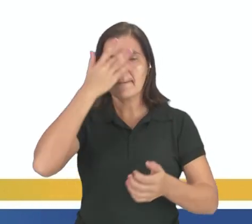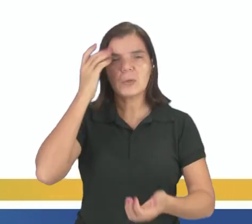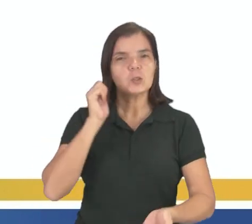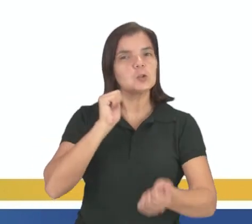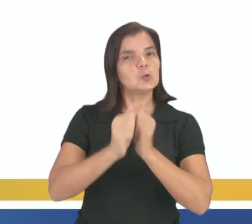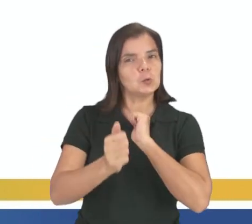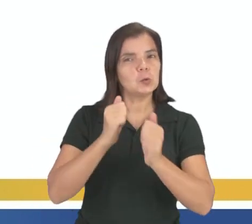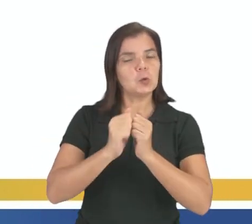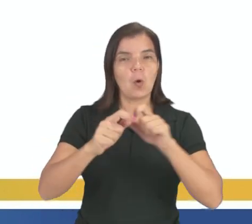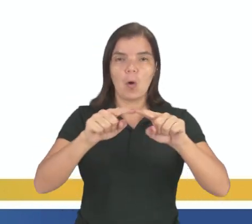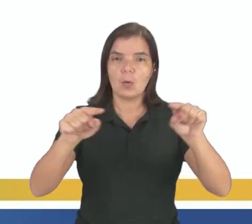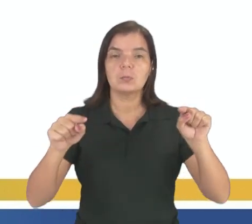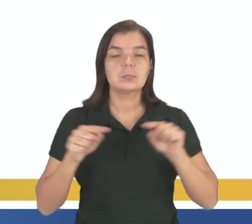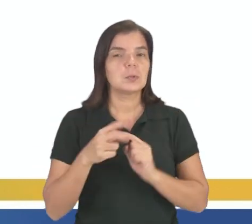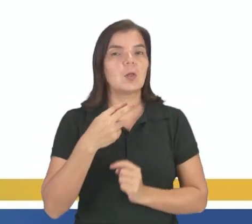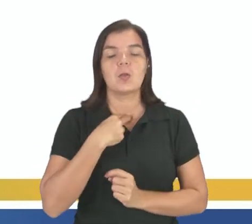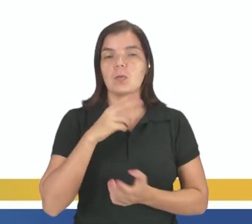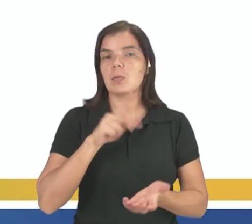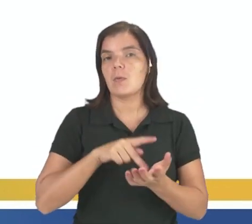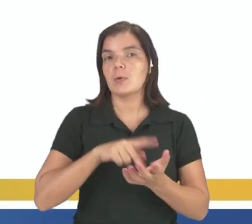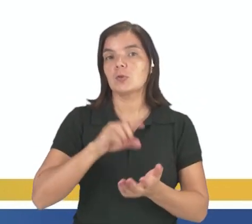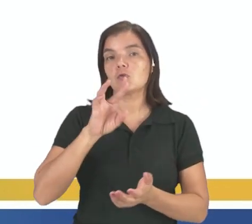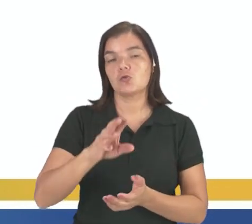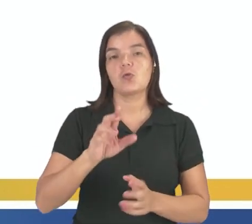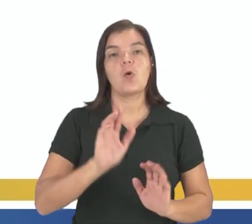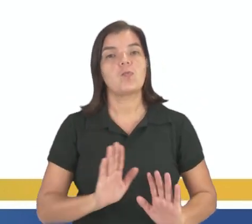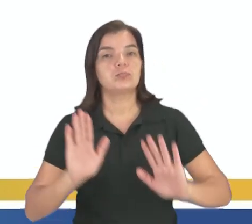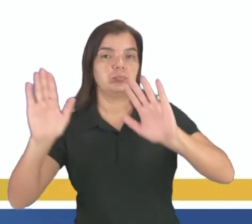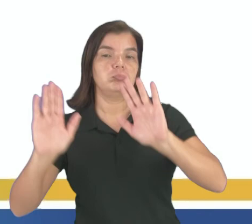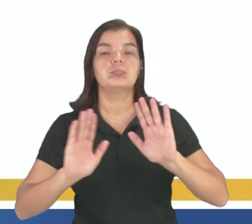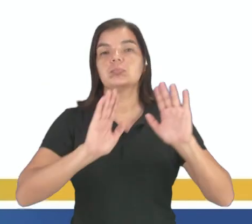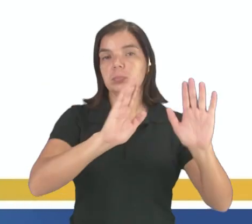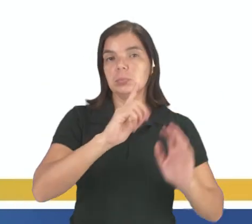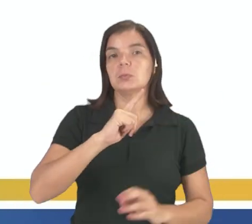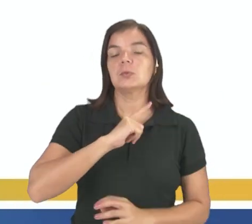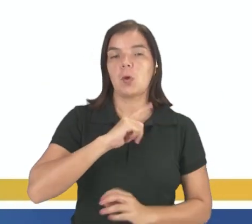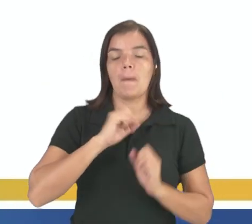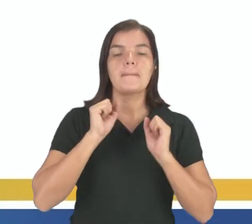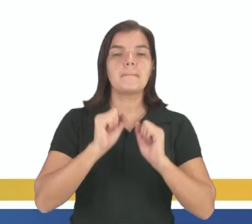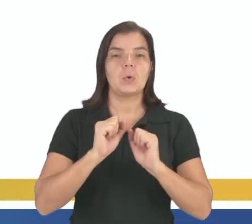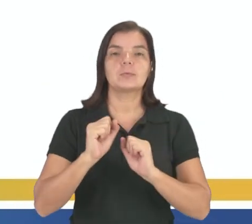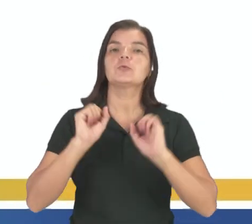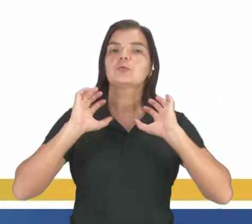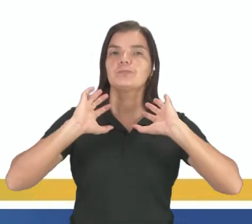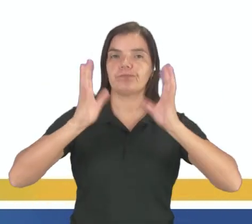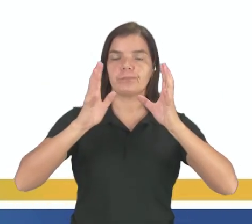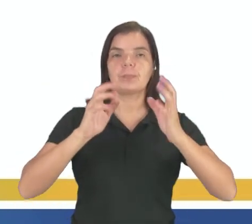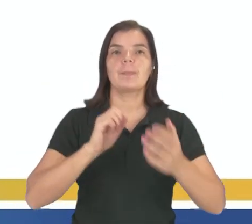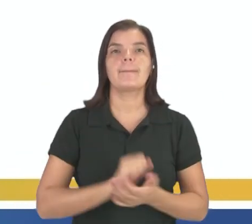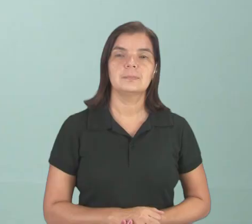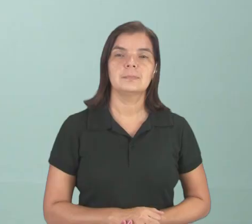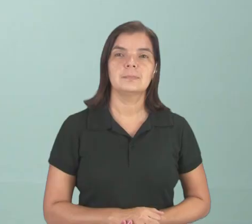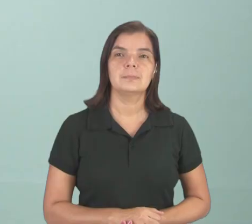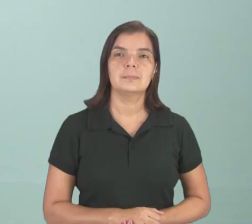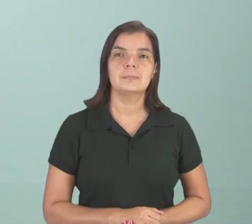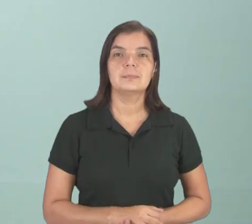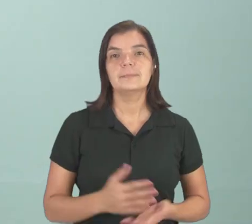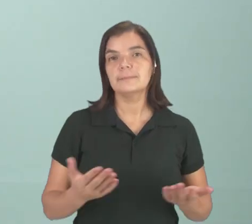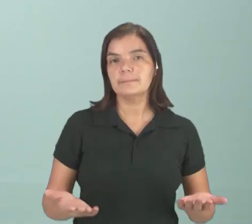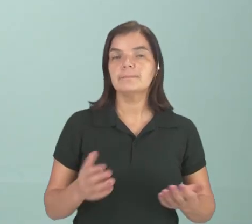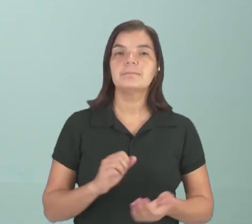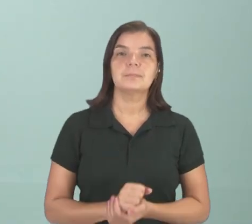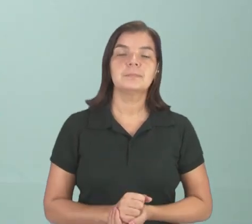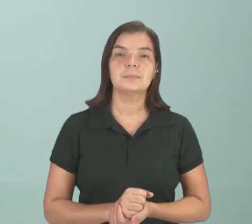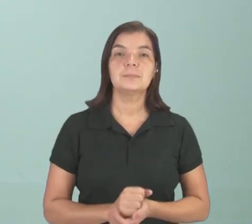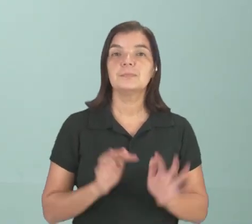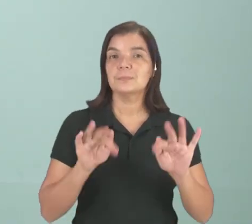por qualquer jogador em quadra não na verdade somente o goleiro sem esse poder do arremesso de meta né então